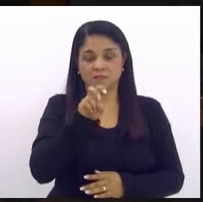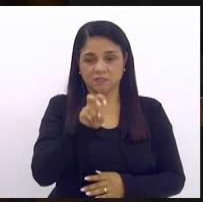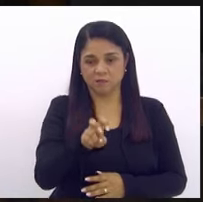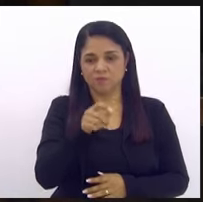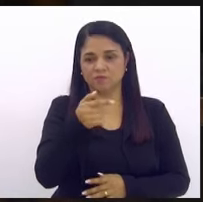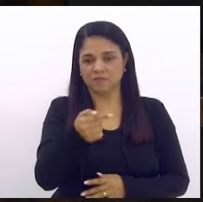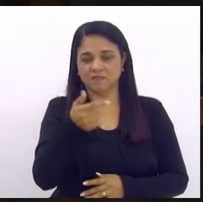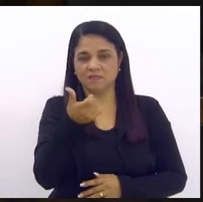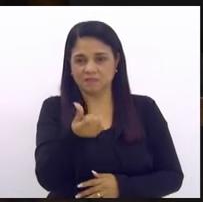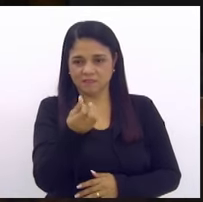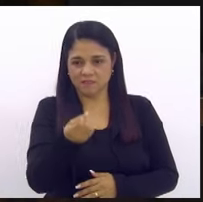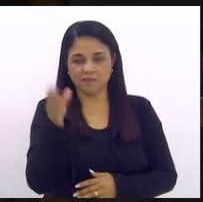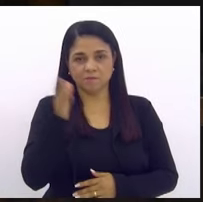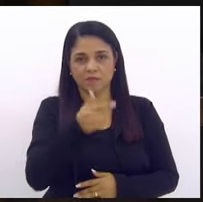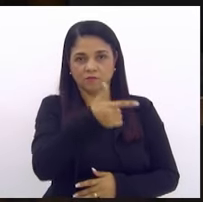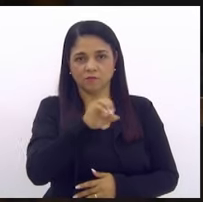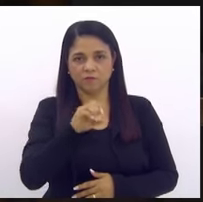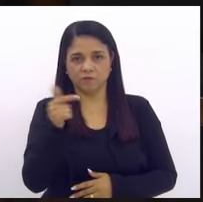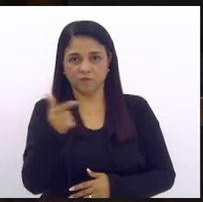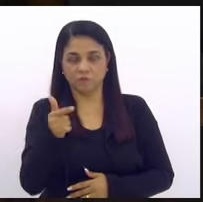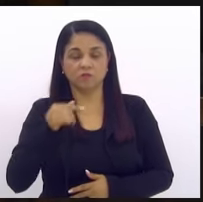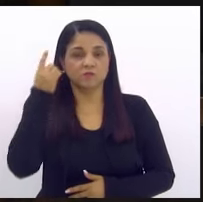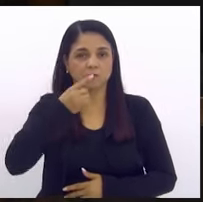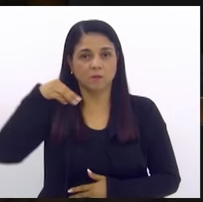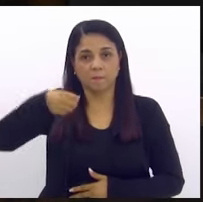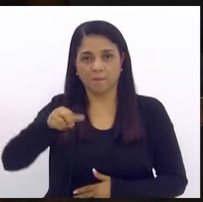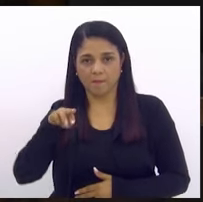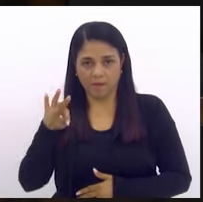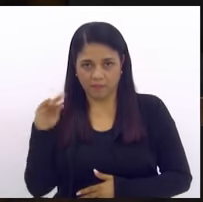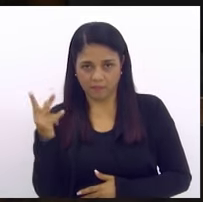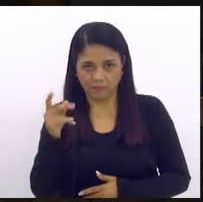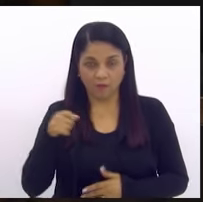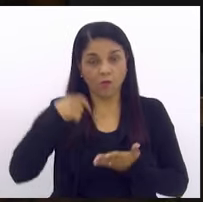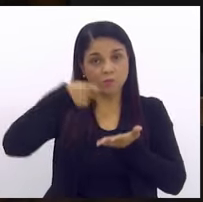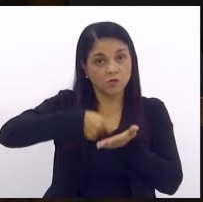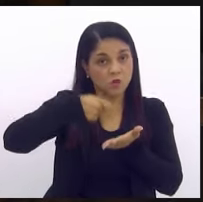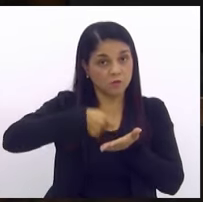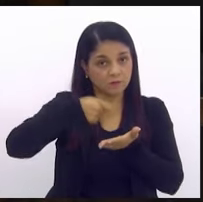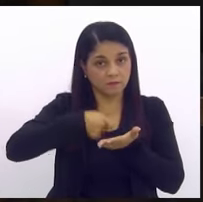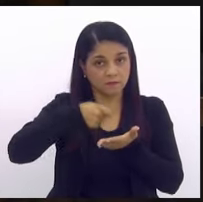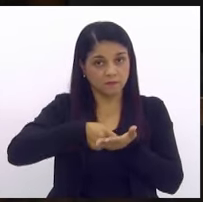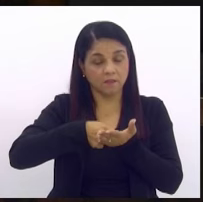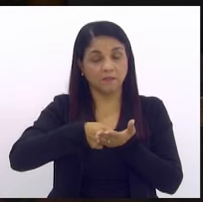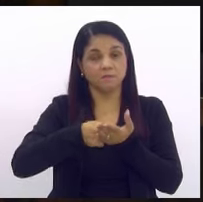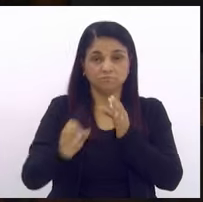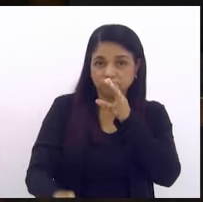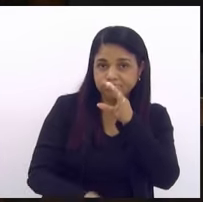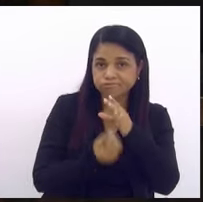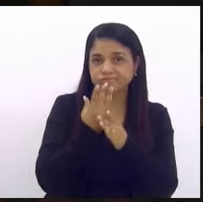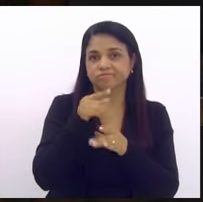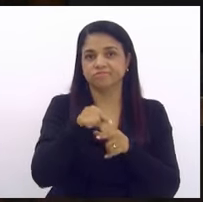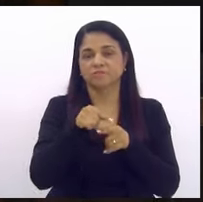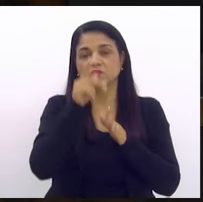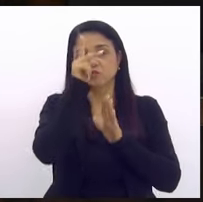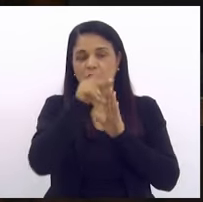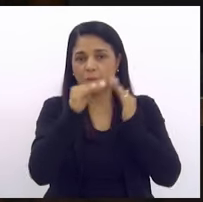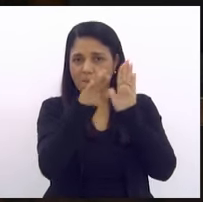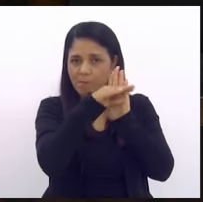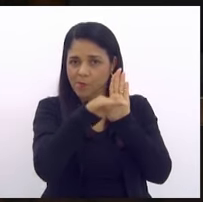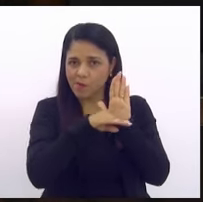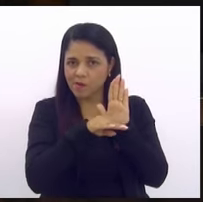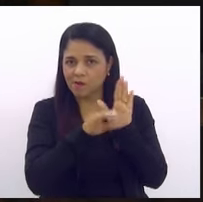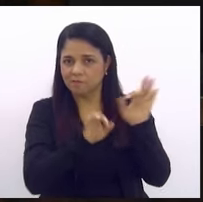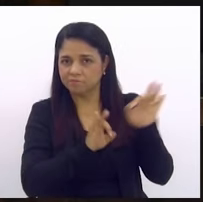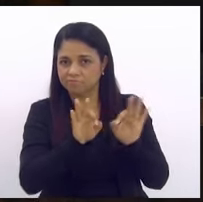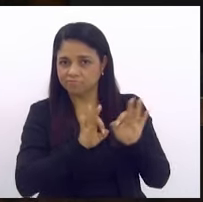5.760/2022, de autoria da deputada Marta Rocha, que dispõe sobre a obrigatoriedade de implantação de programas de